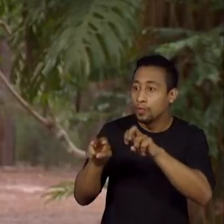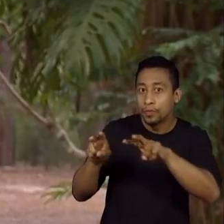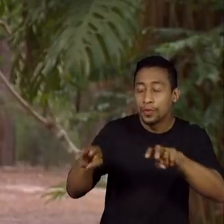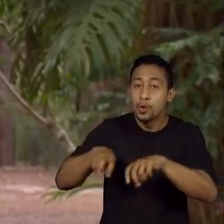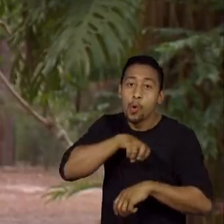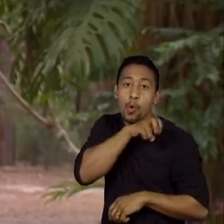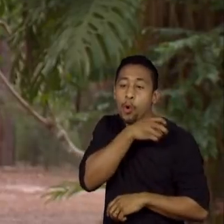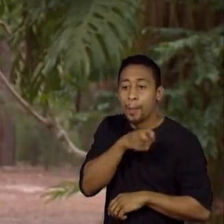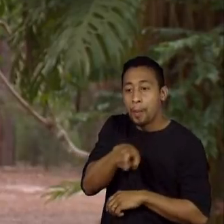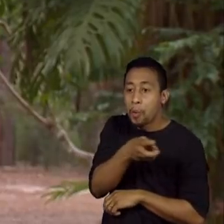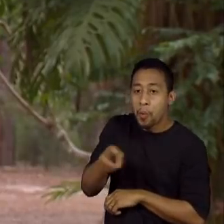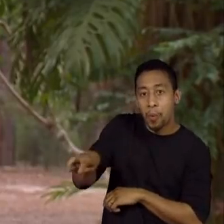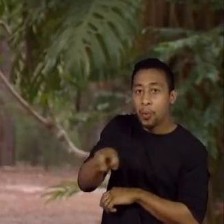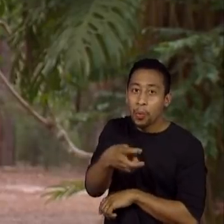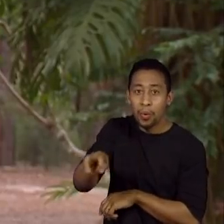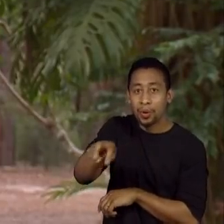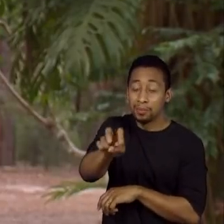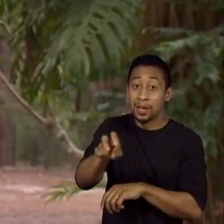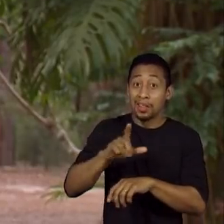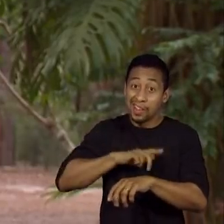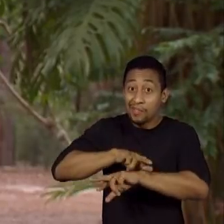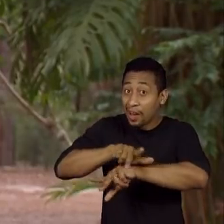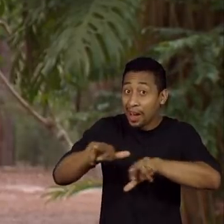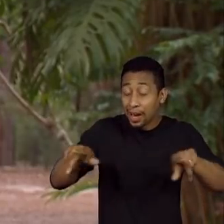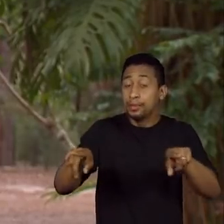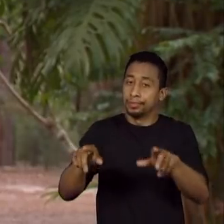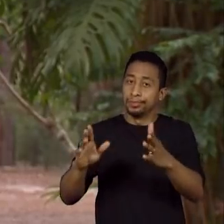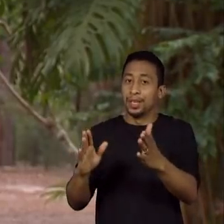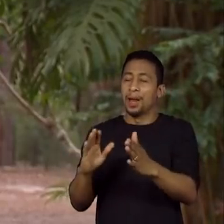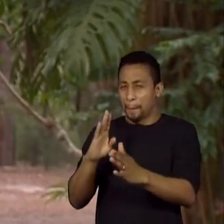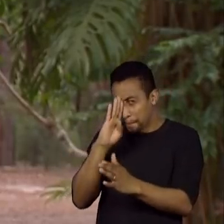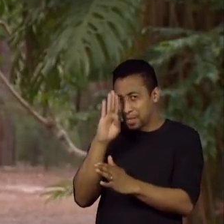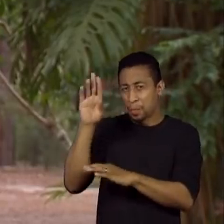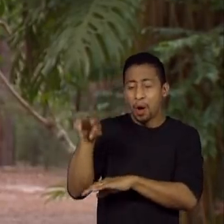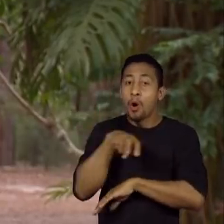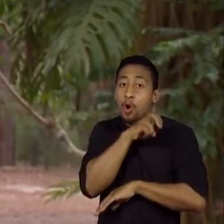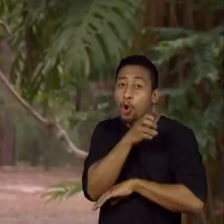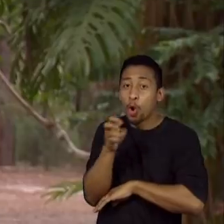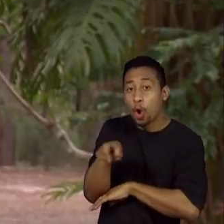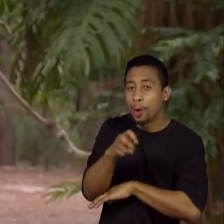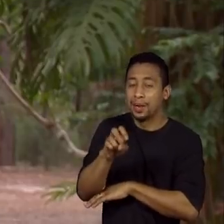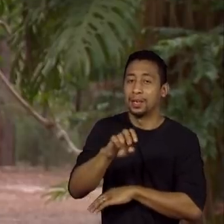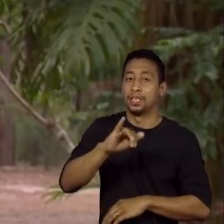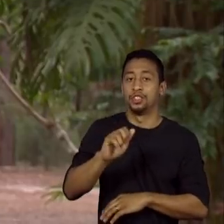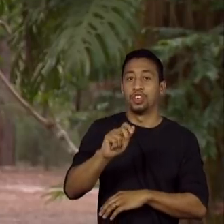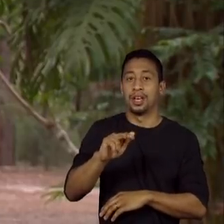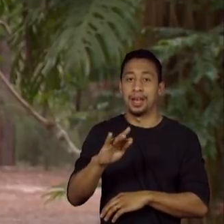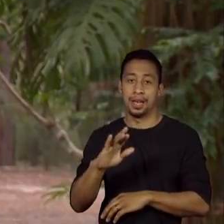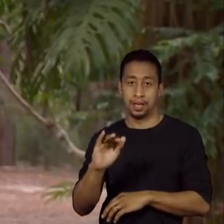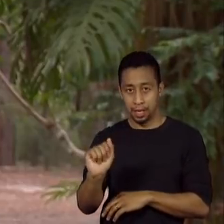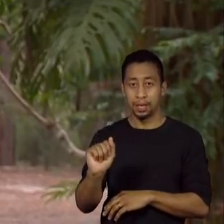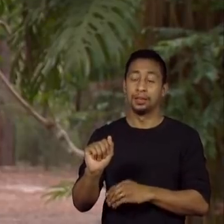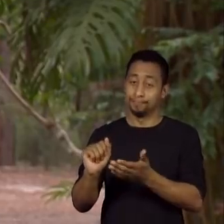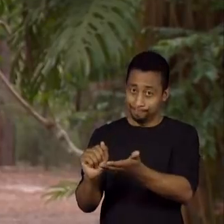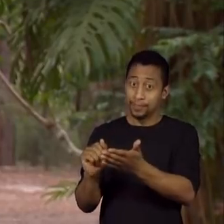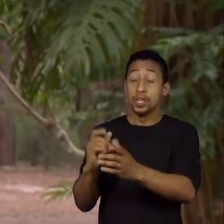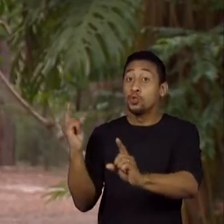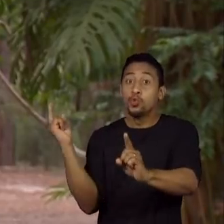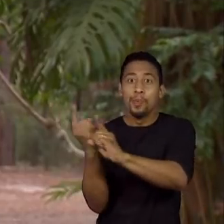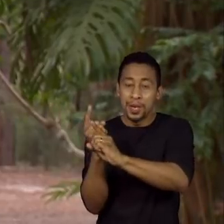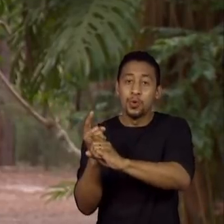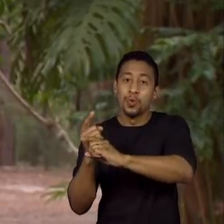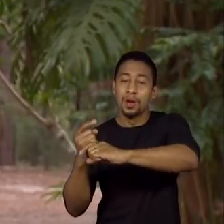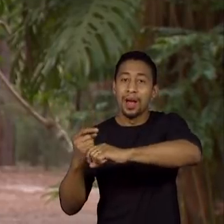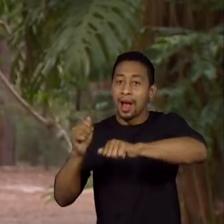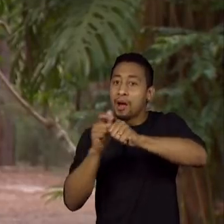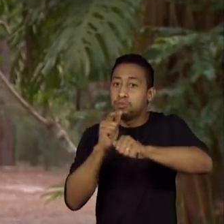serpentes, entre elas a jararaquilhoa. Recentemente, cientistas descobriram um tesouro ecológico submerso,